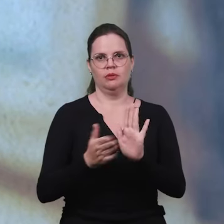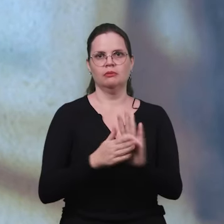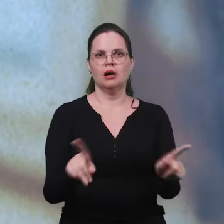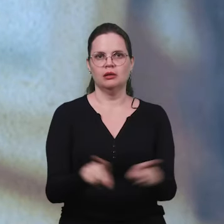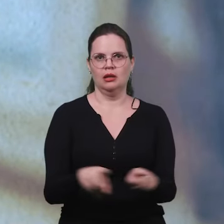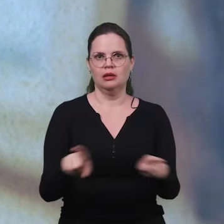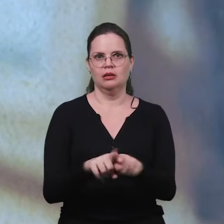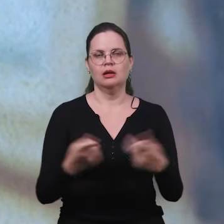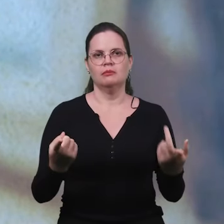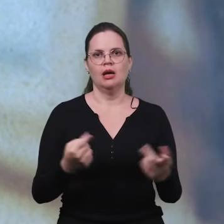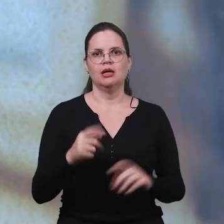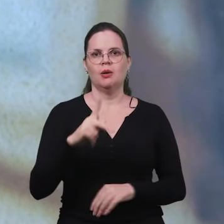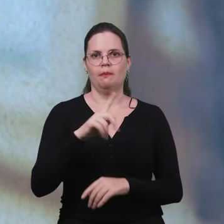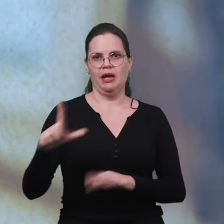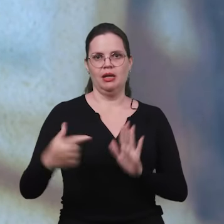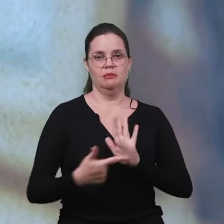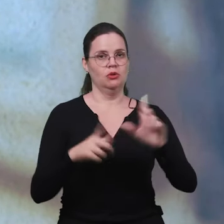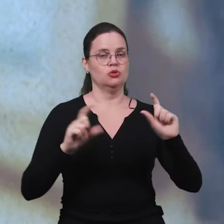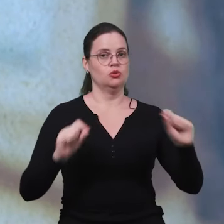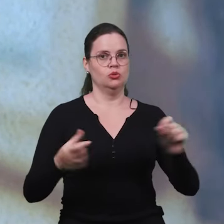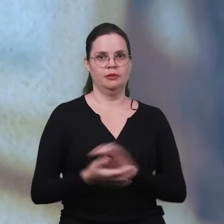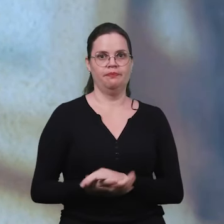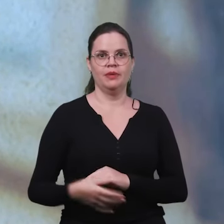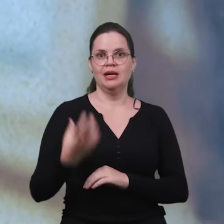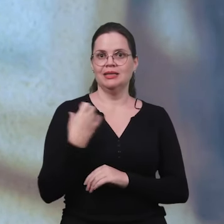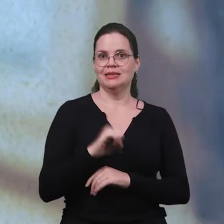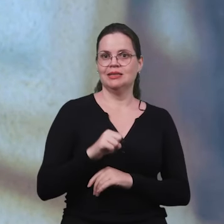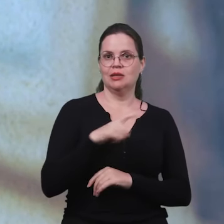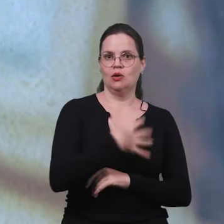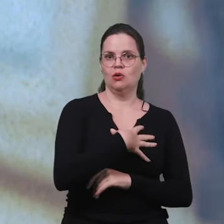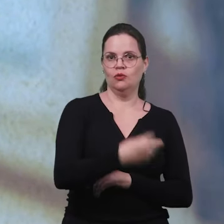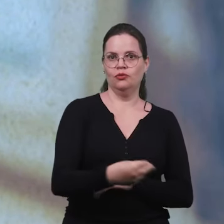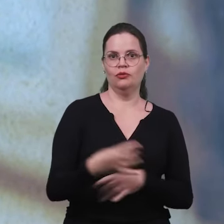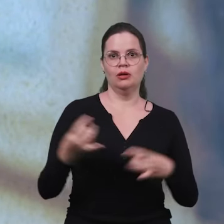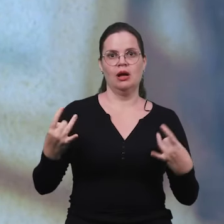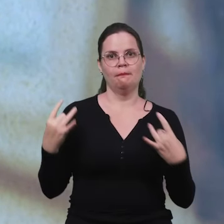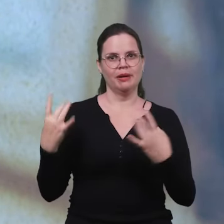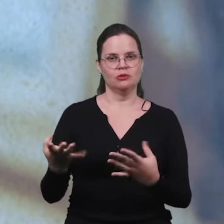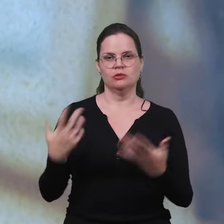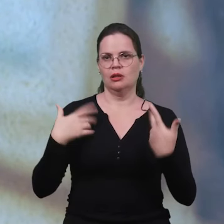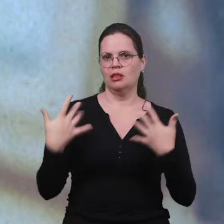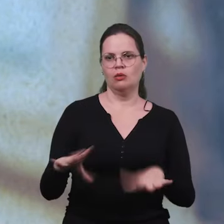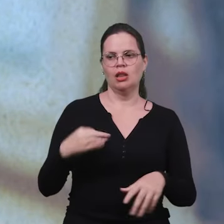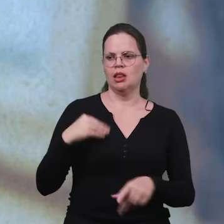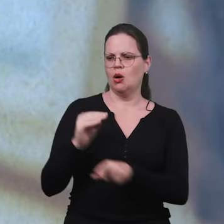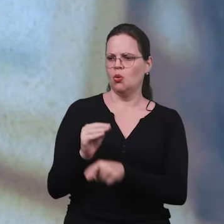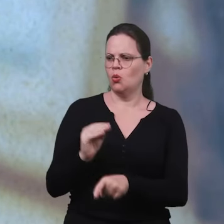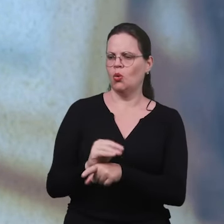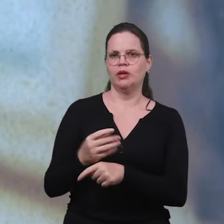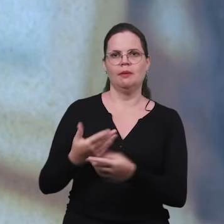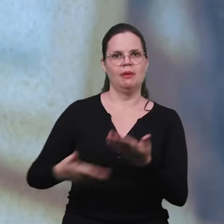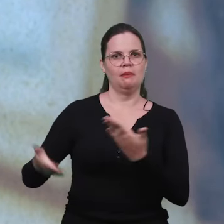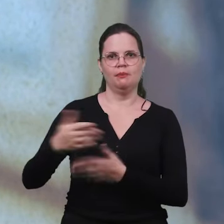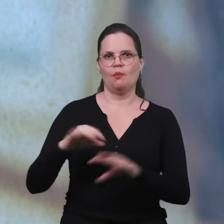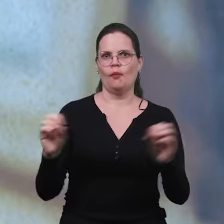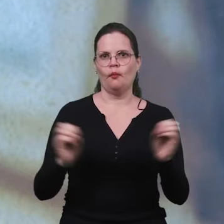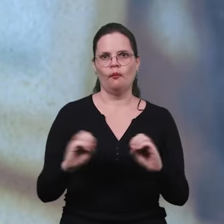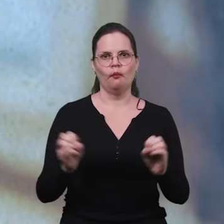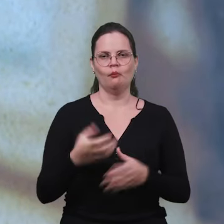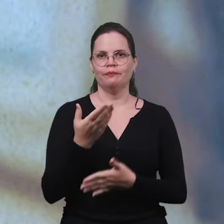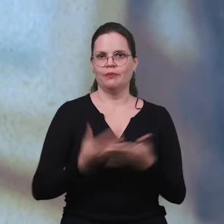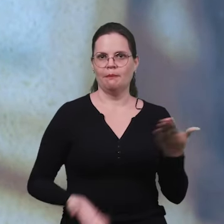aí no projeto de lei, que é o seguinte: aquele filho que ele abandonar, até mesmo afetivamente, ele vai ser materialmente,